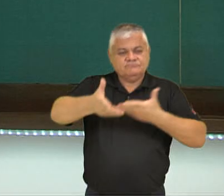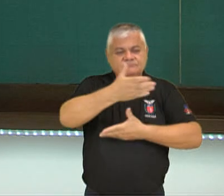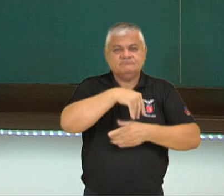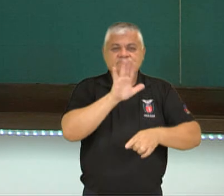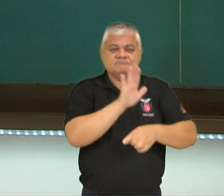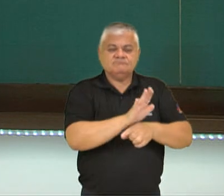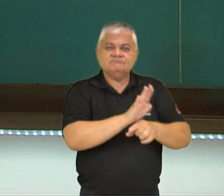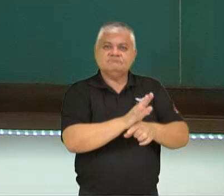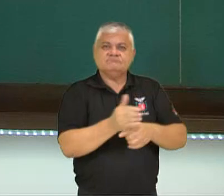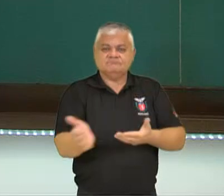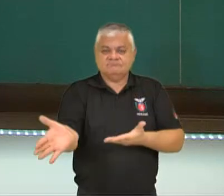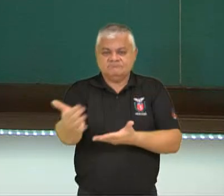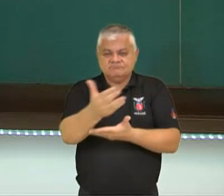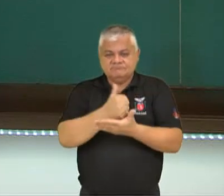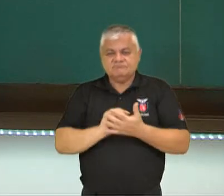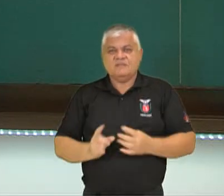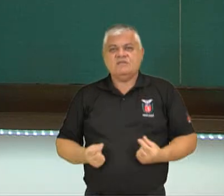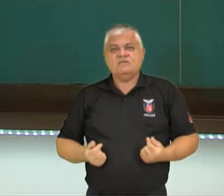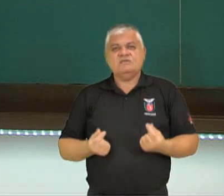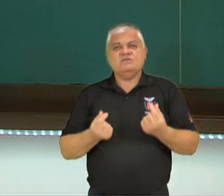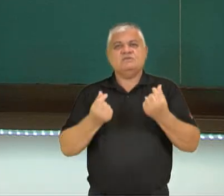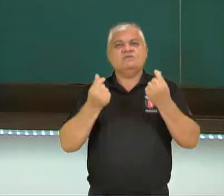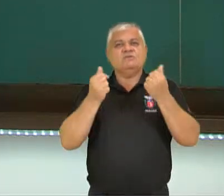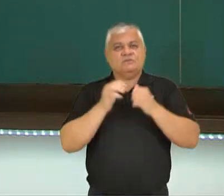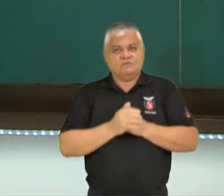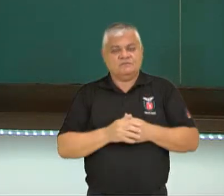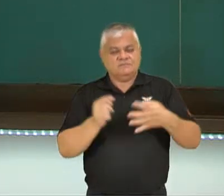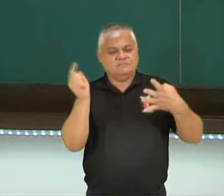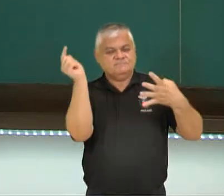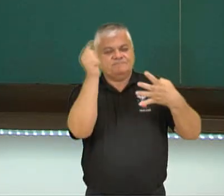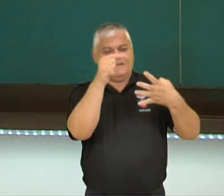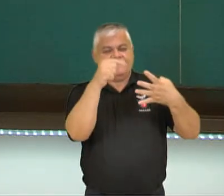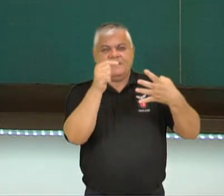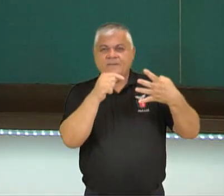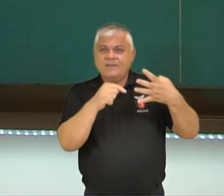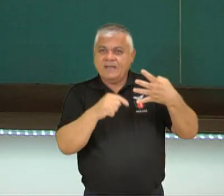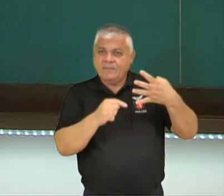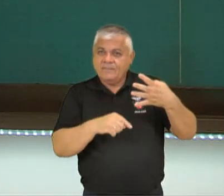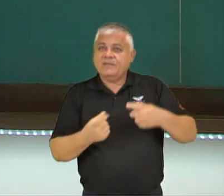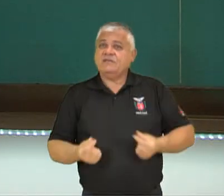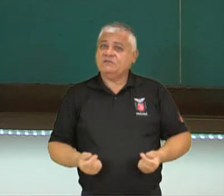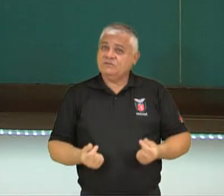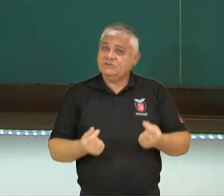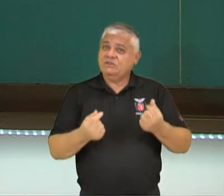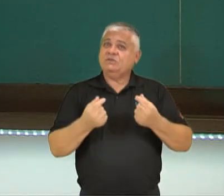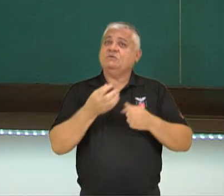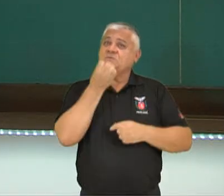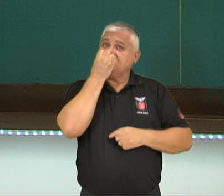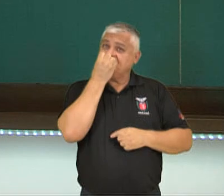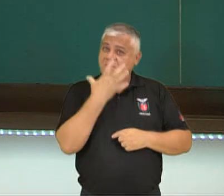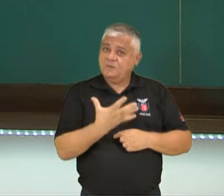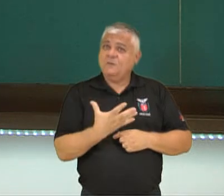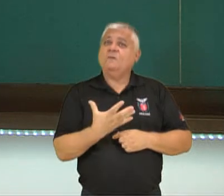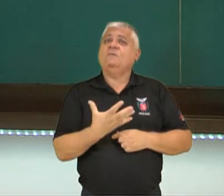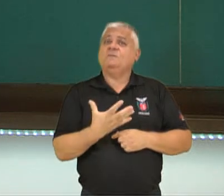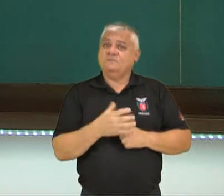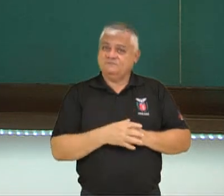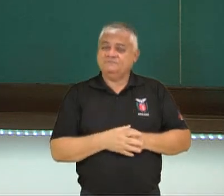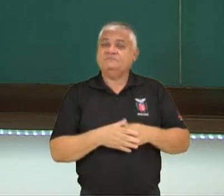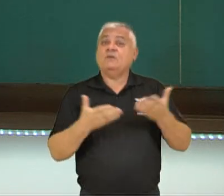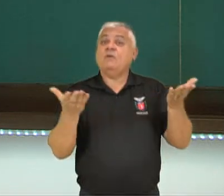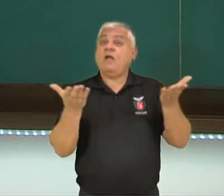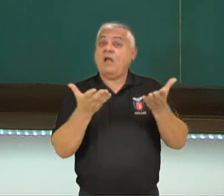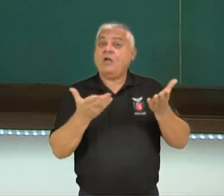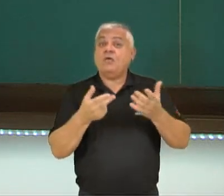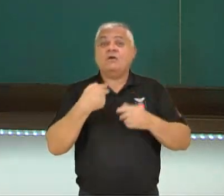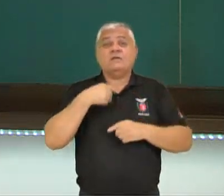em retorno. Então, nós vimos aqui algumas das vantagens que o liberalismo econômico ele trazia. Nós vamos agora dar